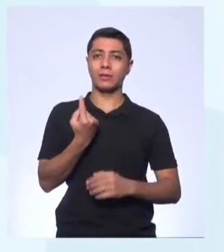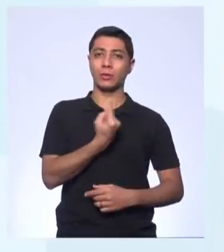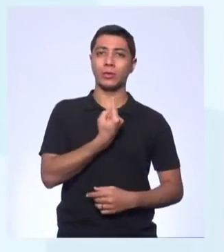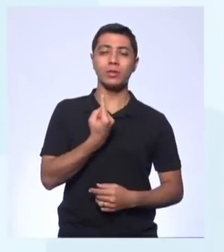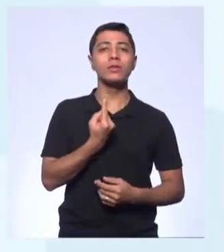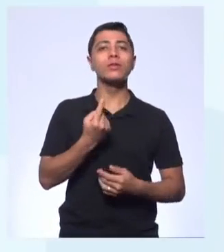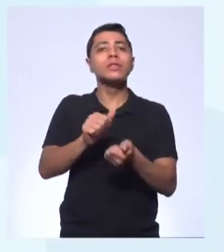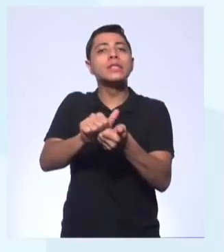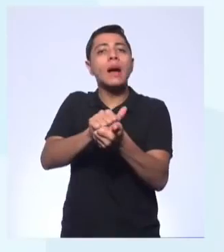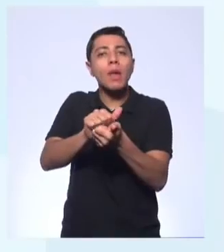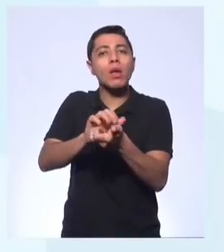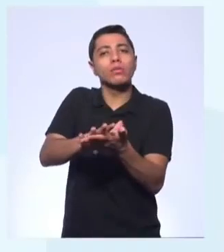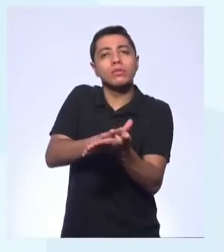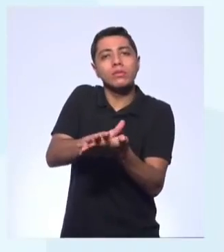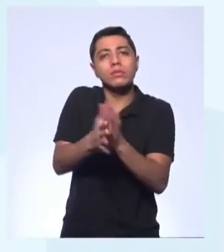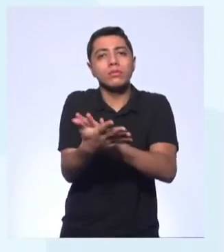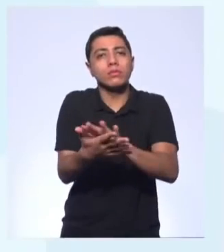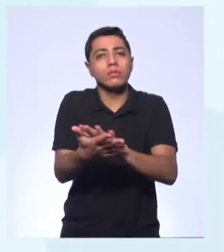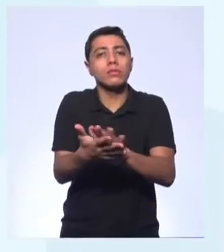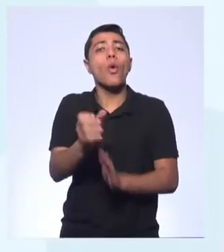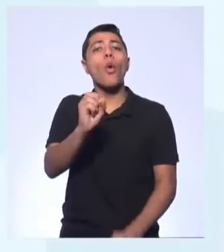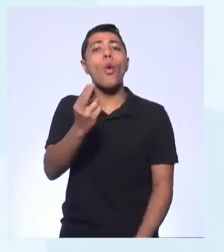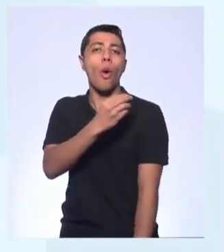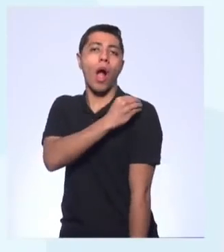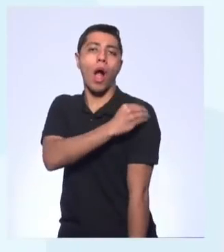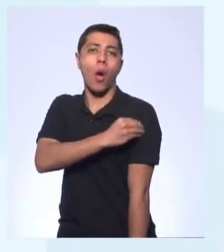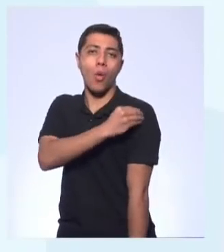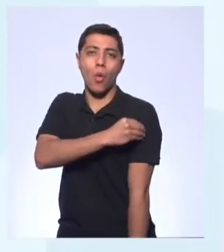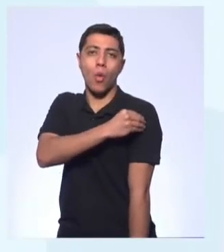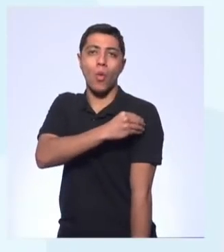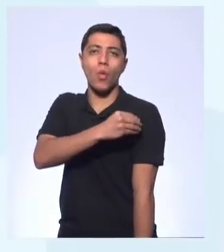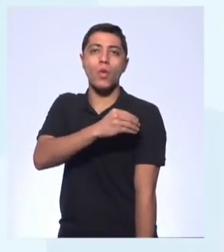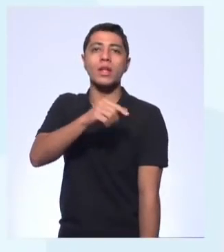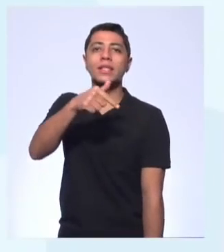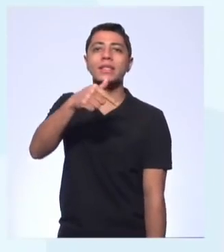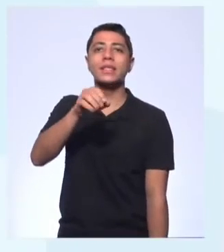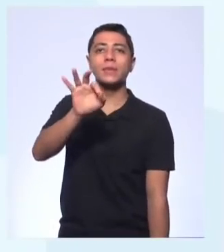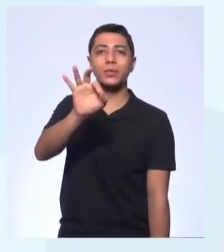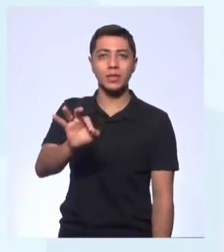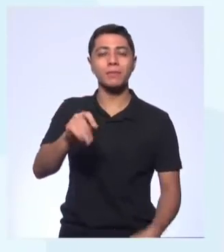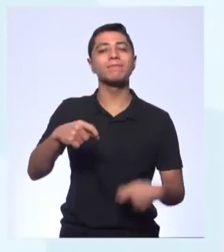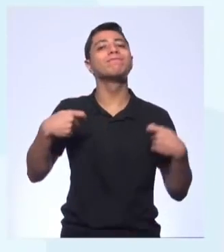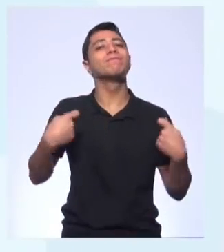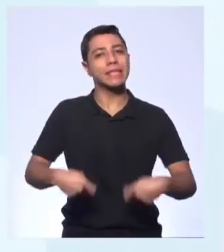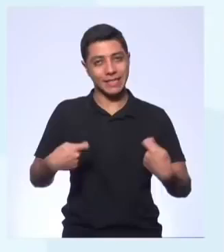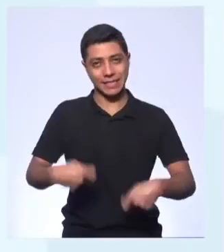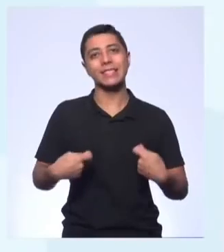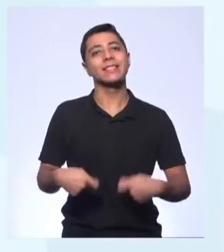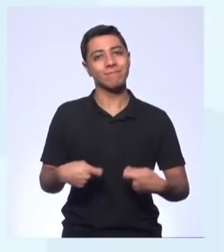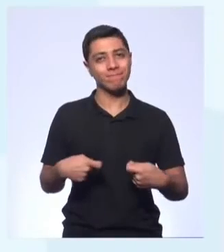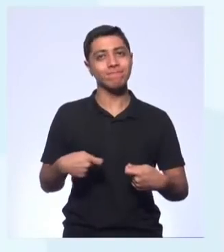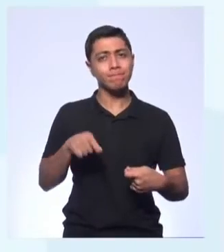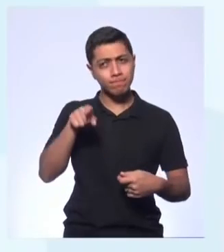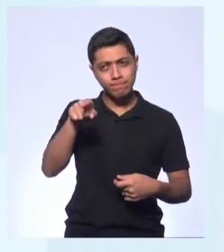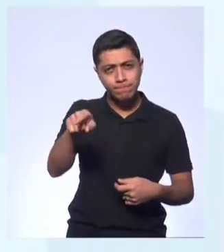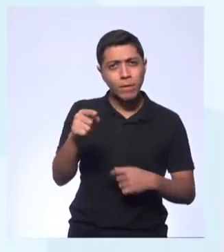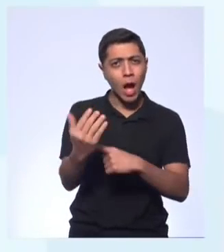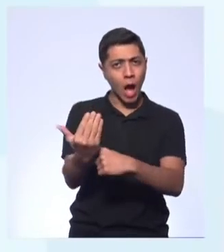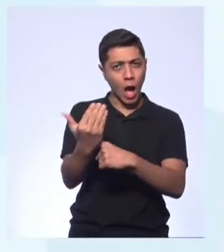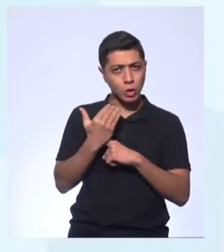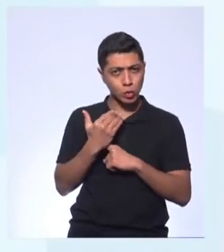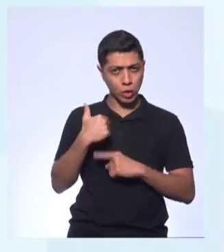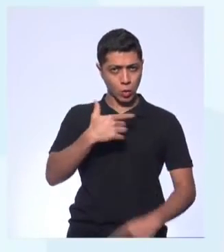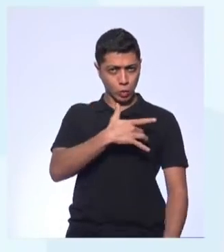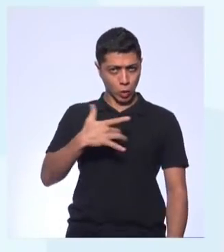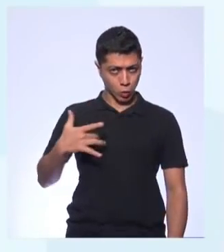gel 70%. Esses protocolos têm alguma relação com a manutenção da nossa saúde individual e